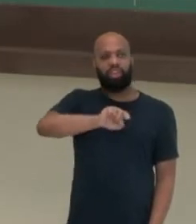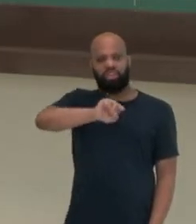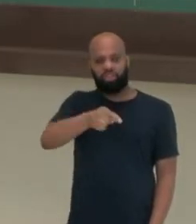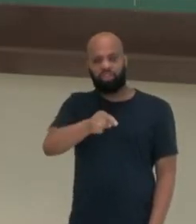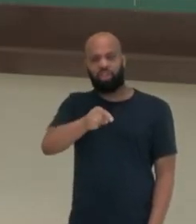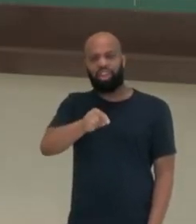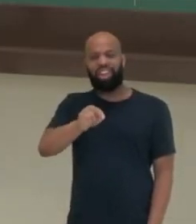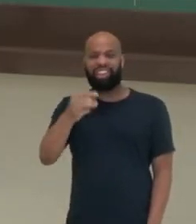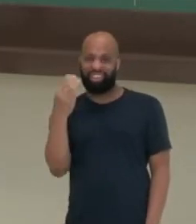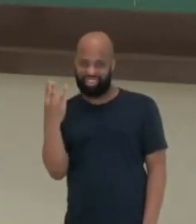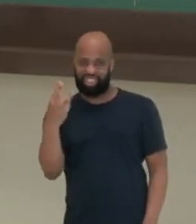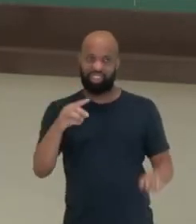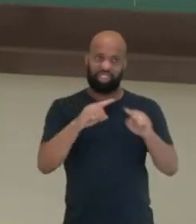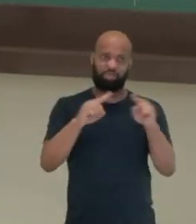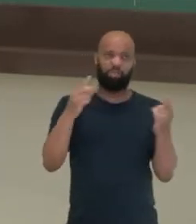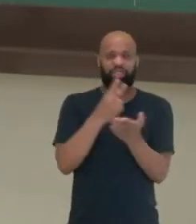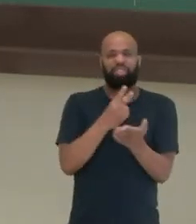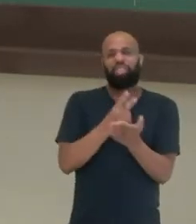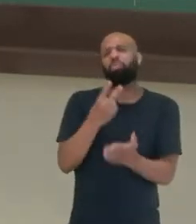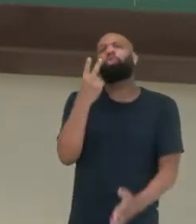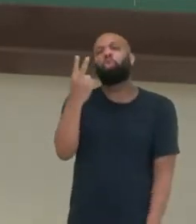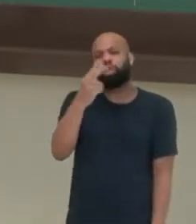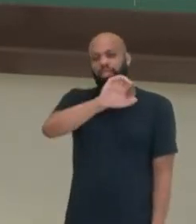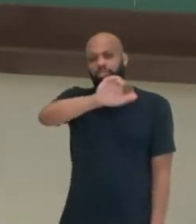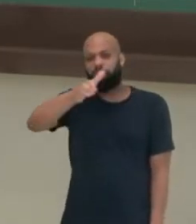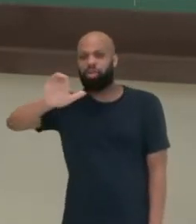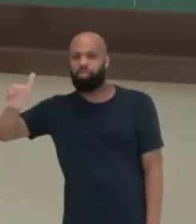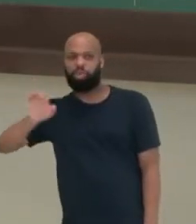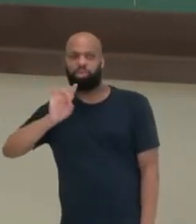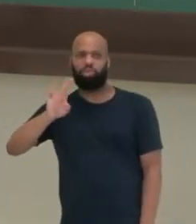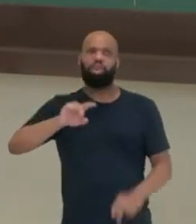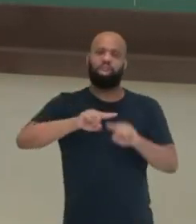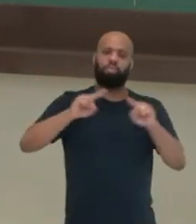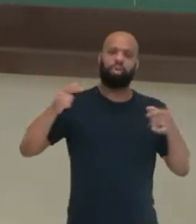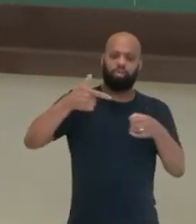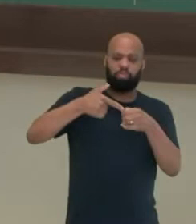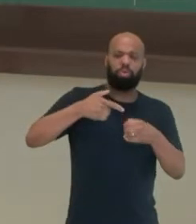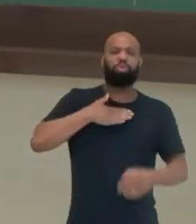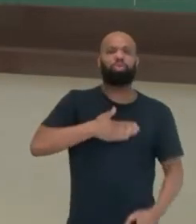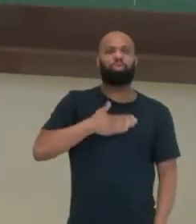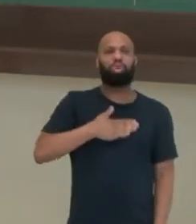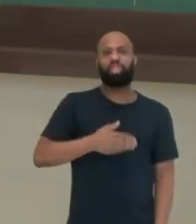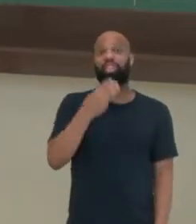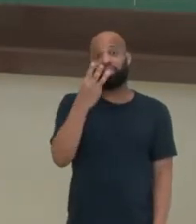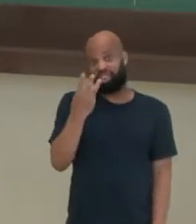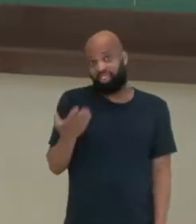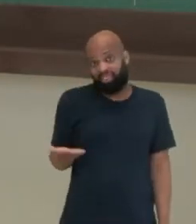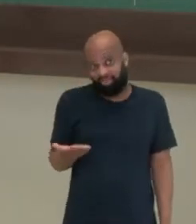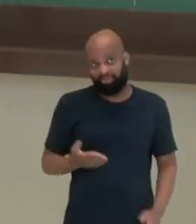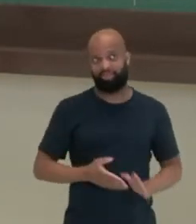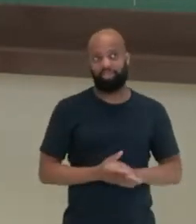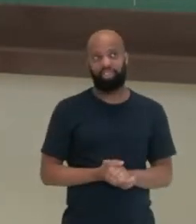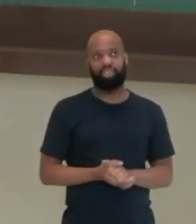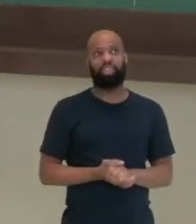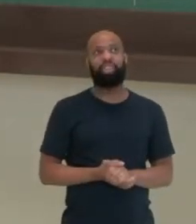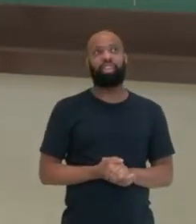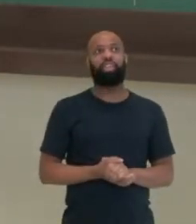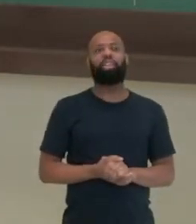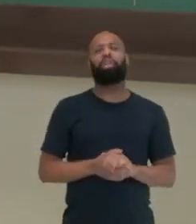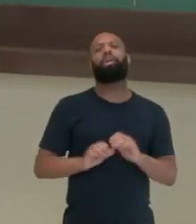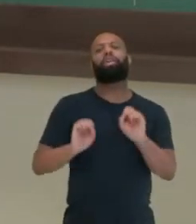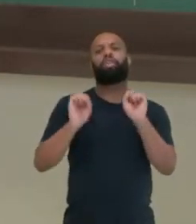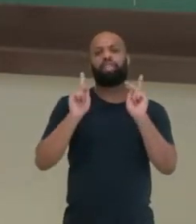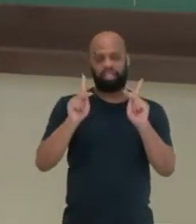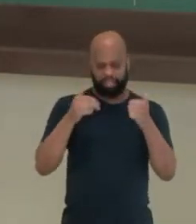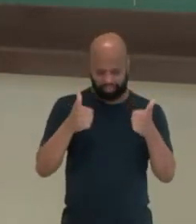financeiro é centesimal, tem 2 casas depois da vírgula. Por que tem decimal? Por que tem que ficar usando 3? Né? Mas tudo bem,